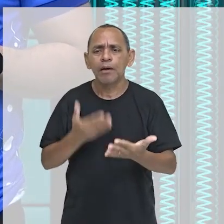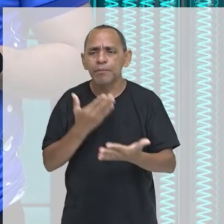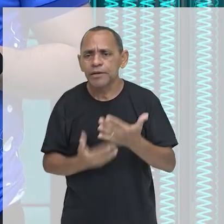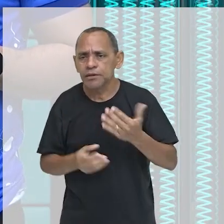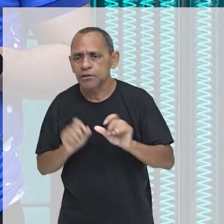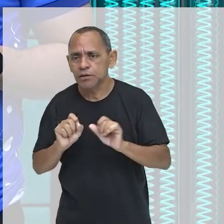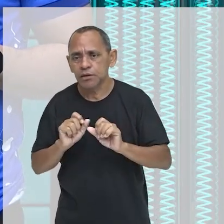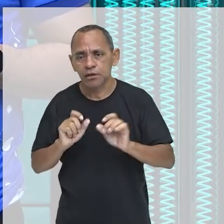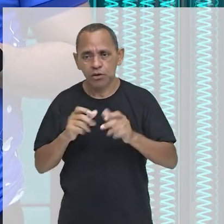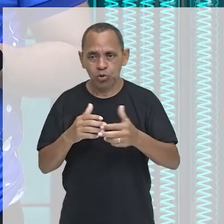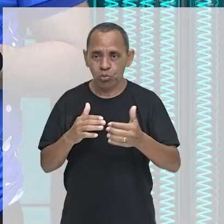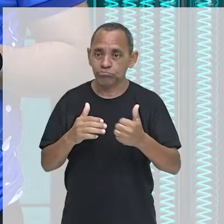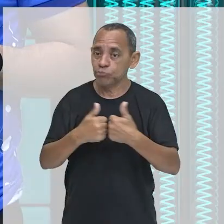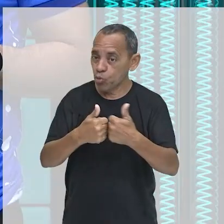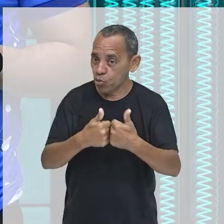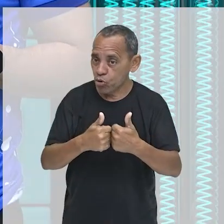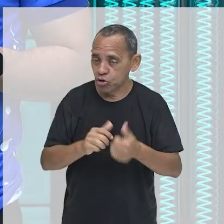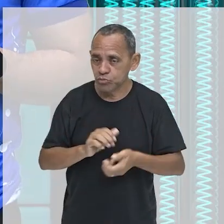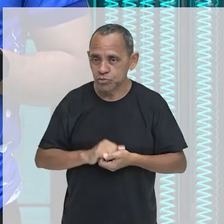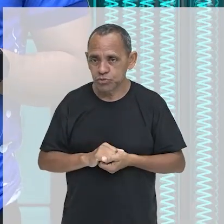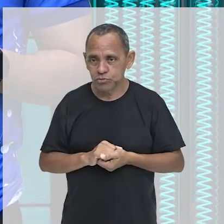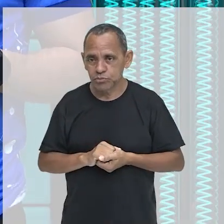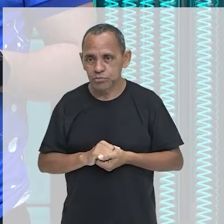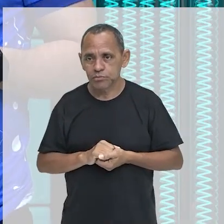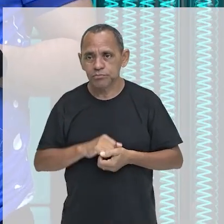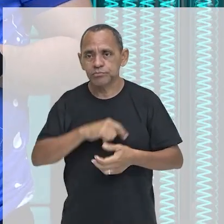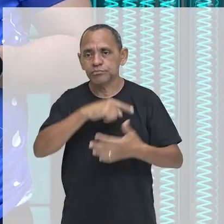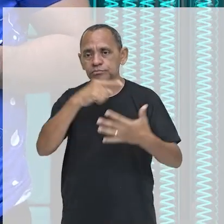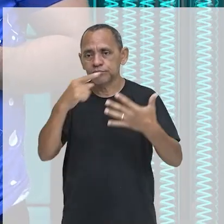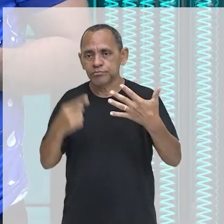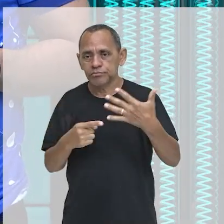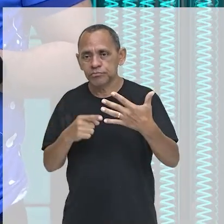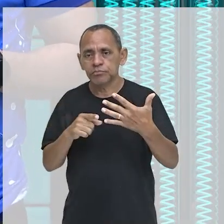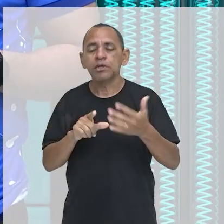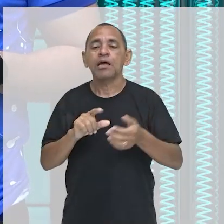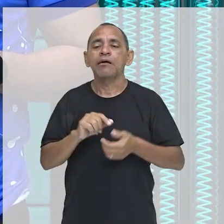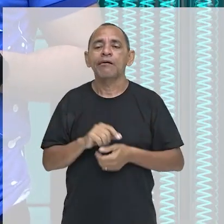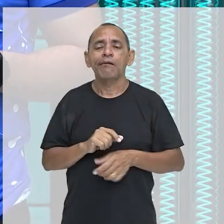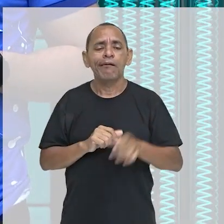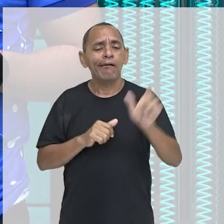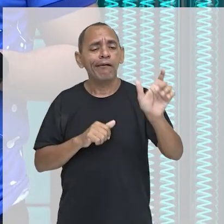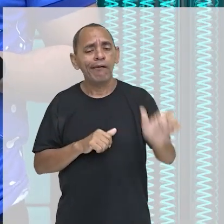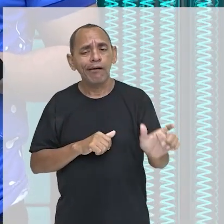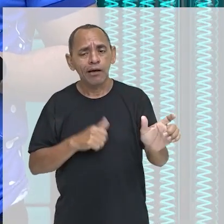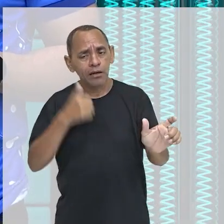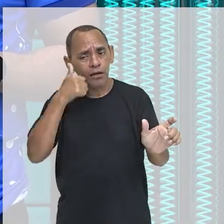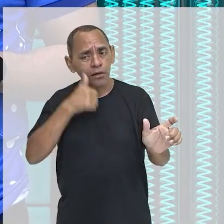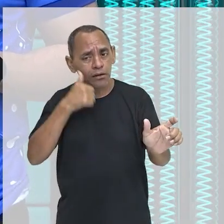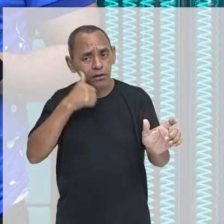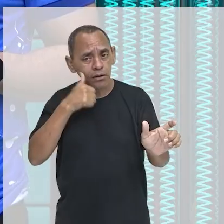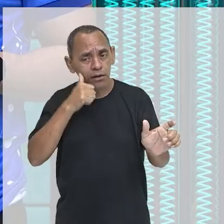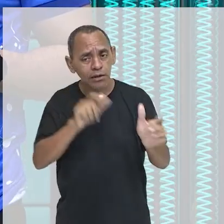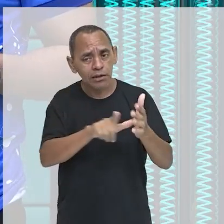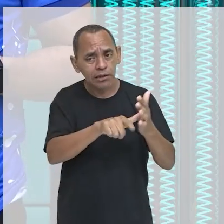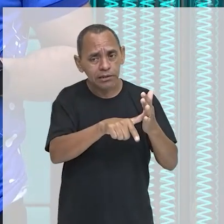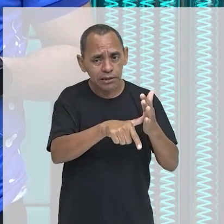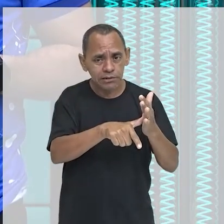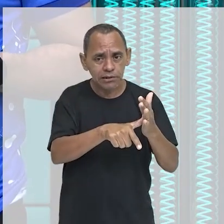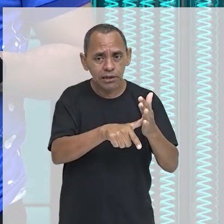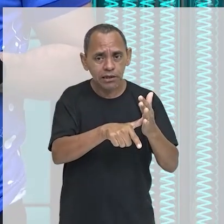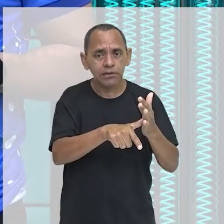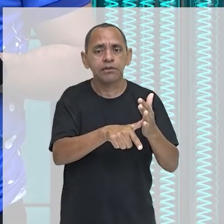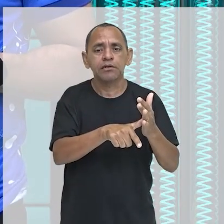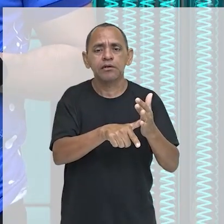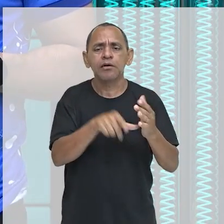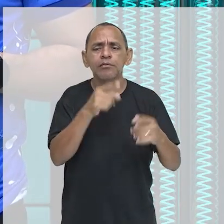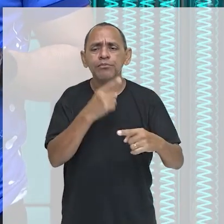que ela tem essa classificação? É uma causa. Se ela está atrasada é porque teve uma causa. E essa causa está explicitada aqui pela